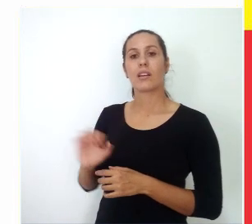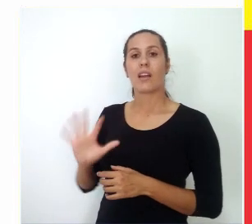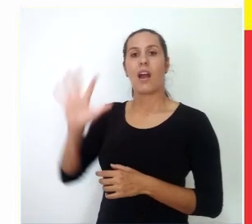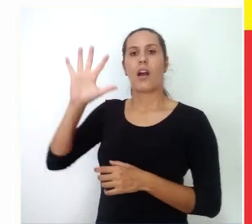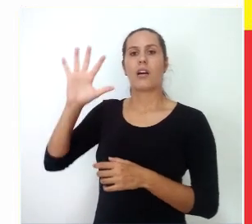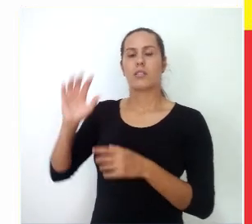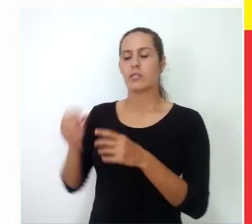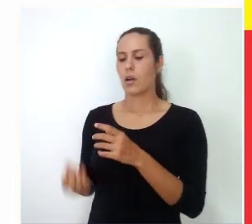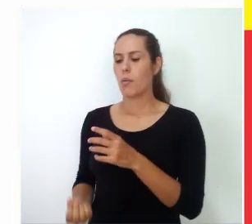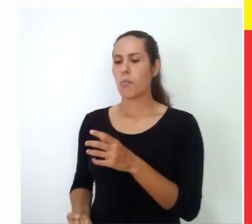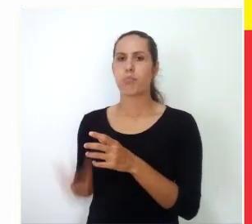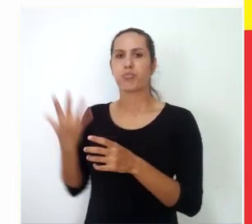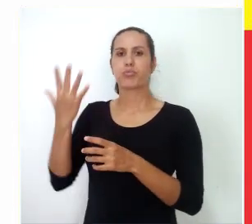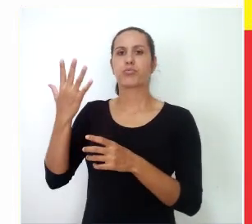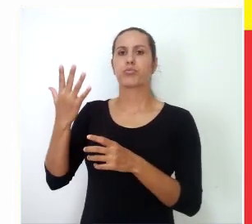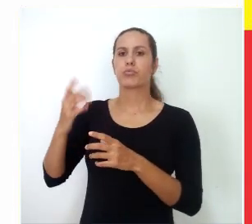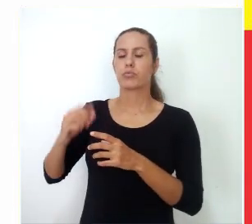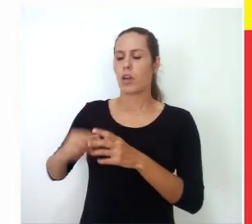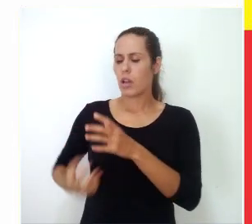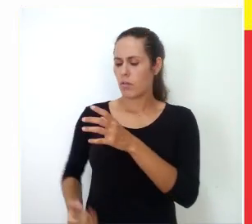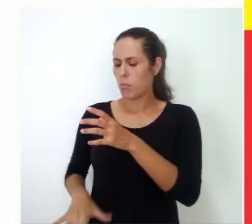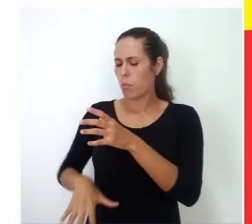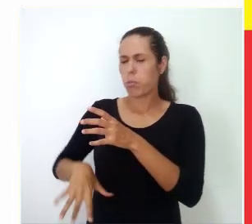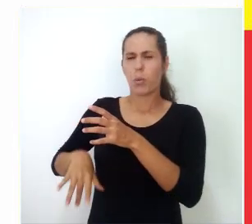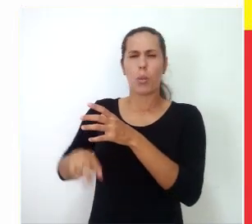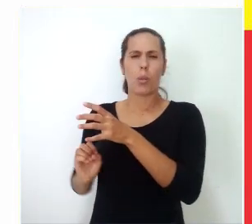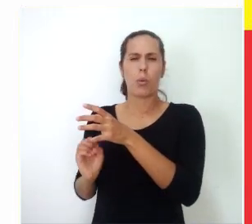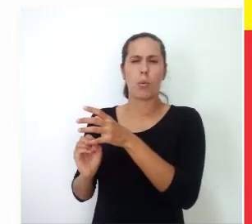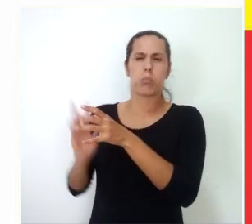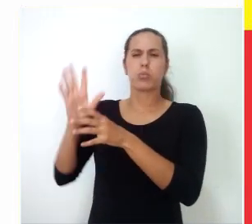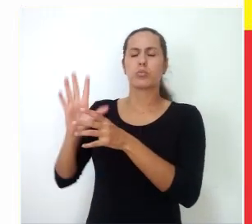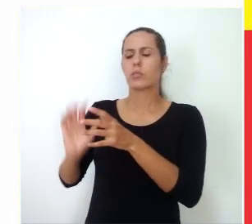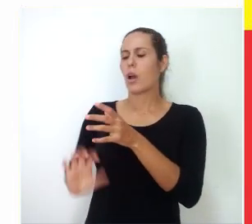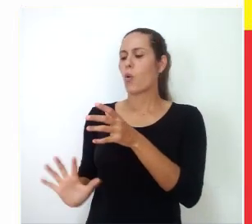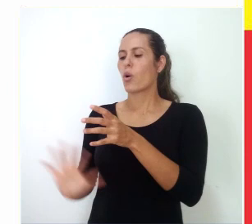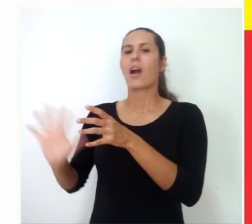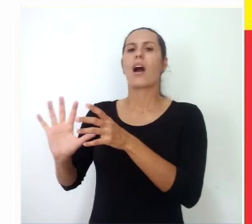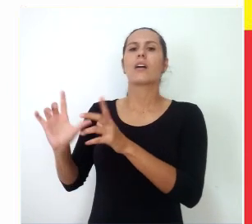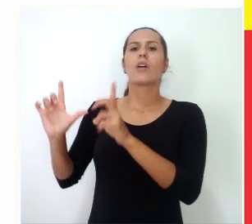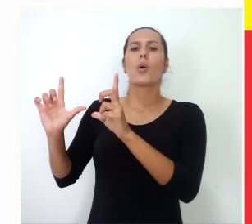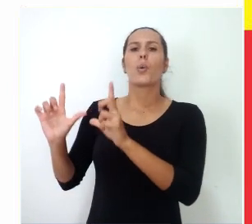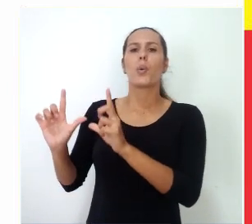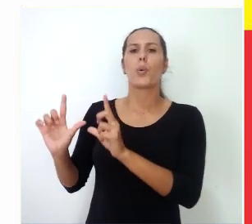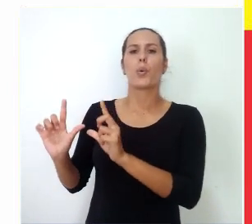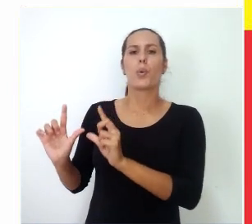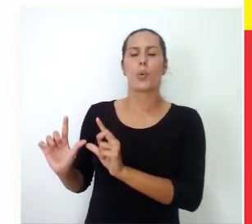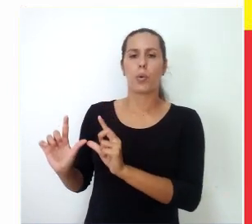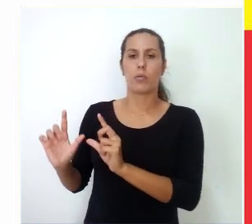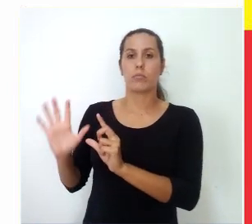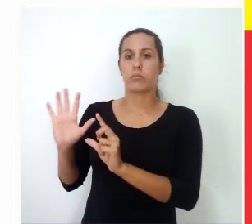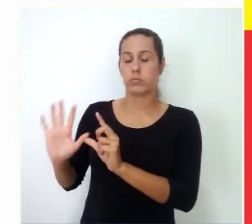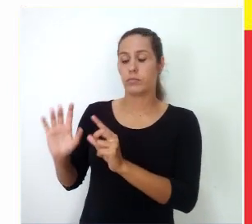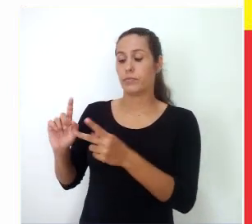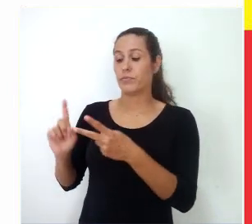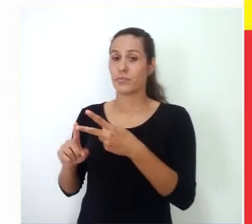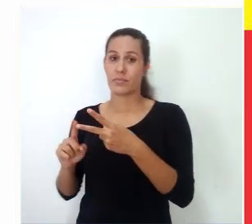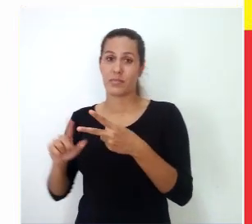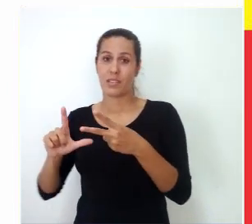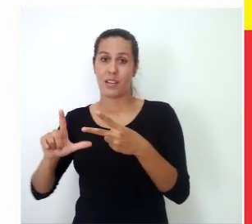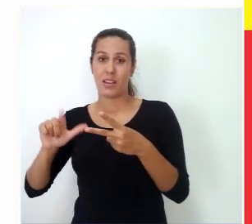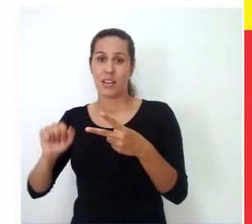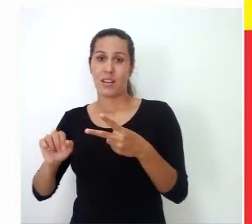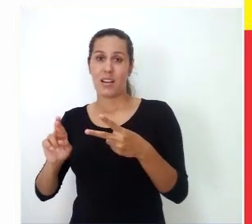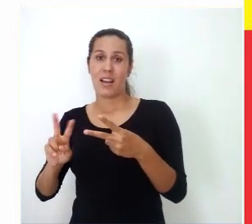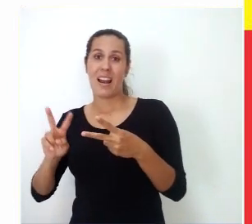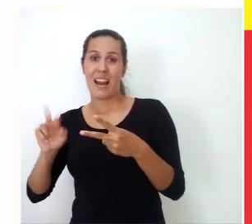vai perdendo essa quantidade de gases. A lava é diferente. Já é o